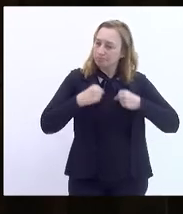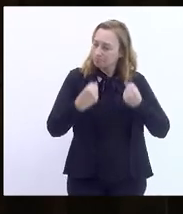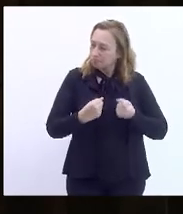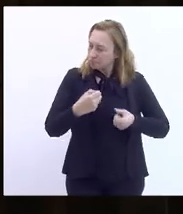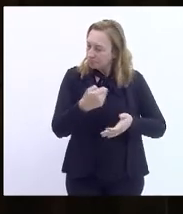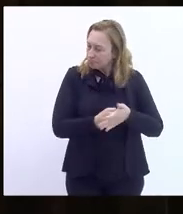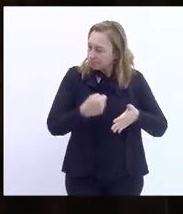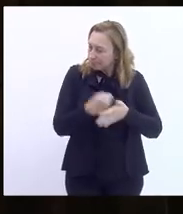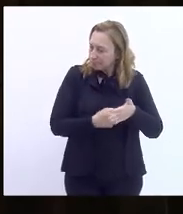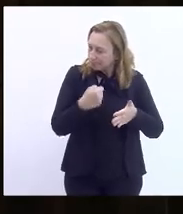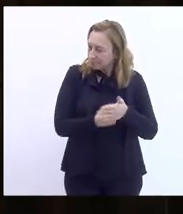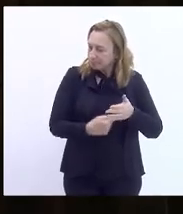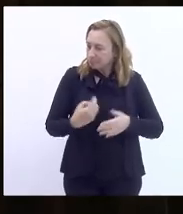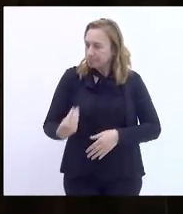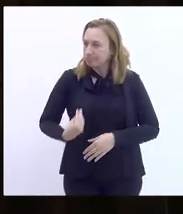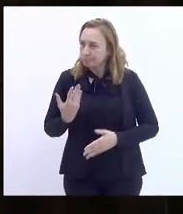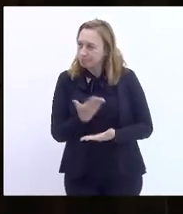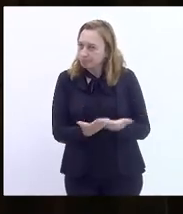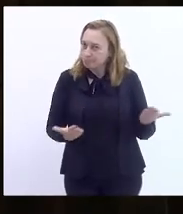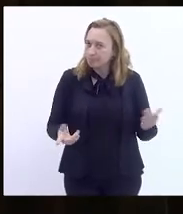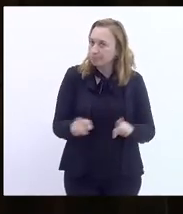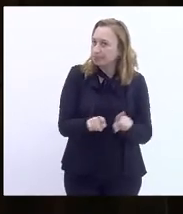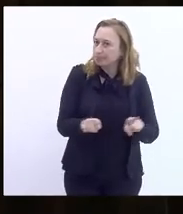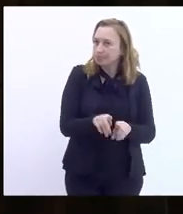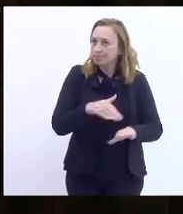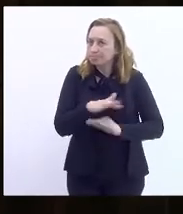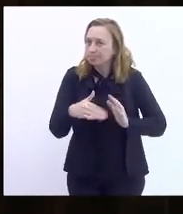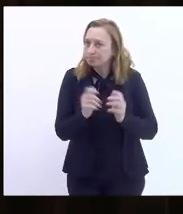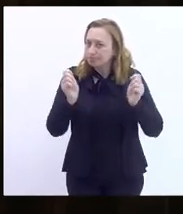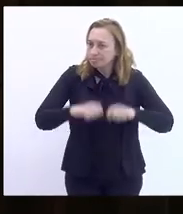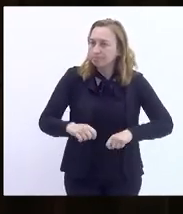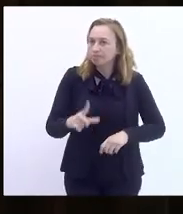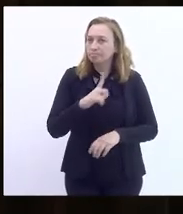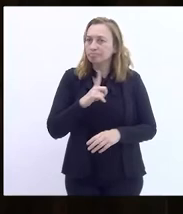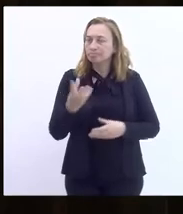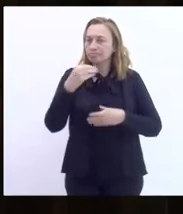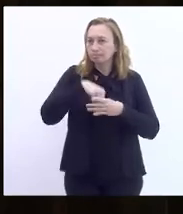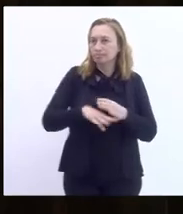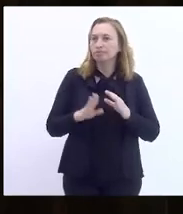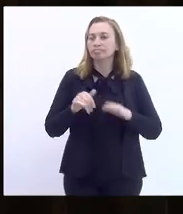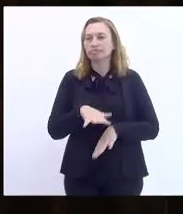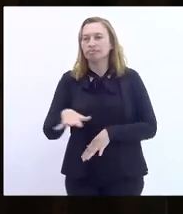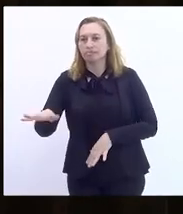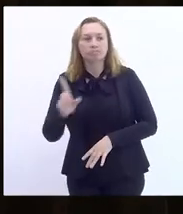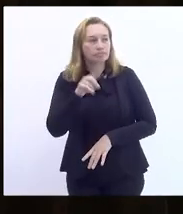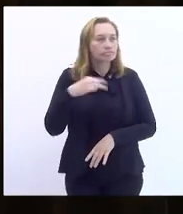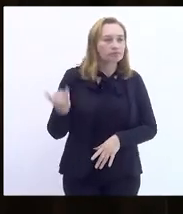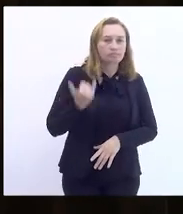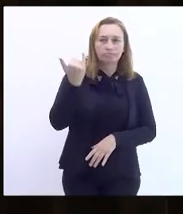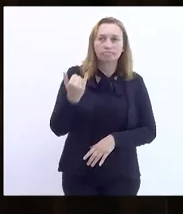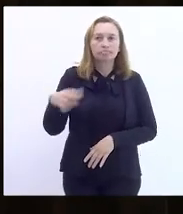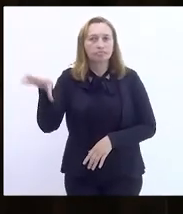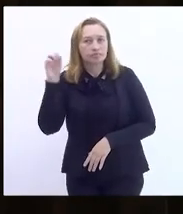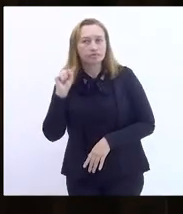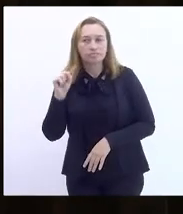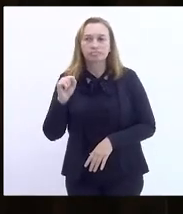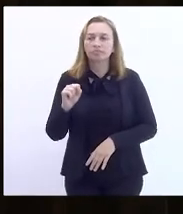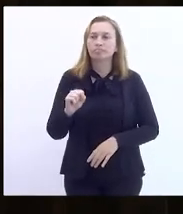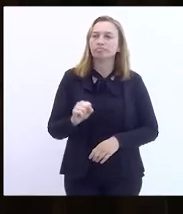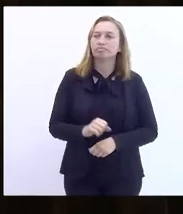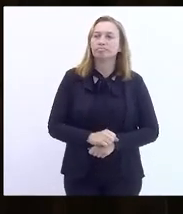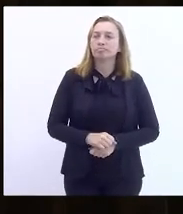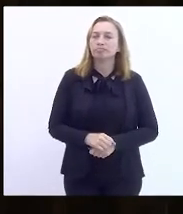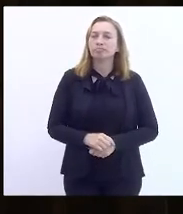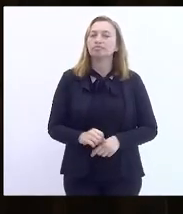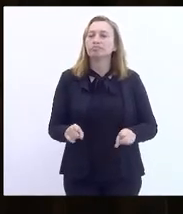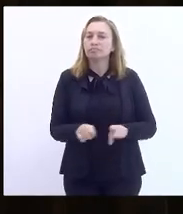pela justiça para as dívidas que a gente perdeu mas também por todo o potencial que ainda tem dança de comunidade é importante que isso Escute as suas agendas